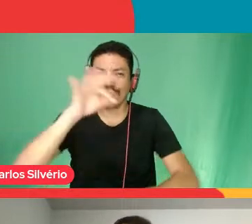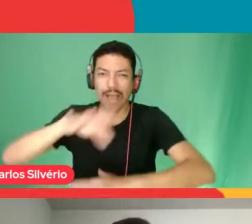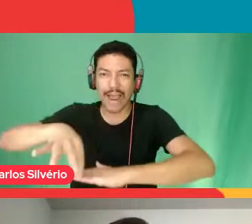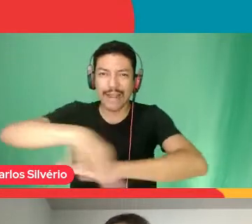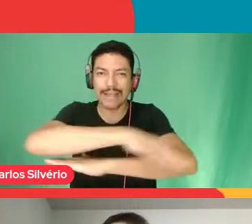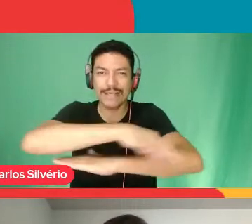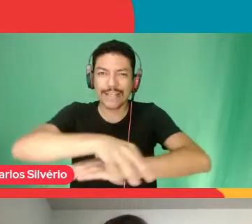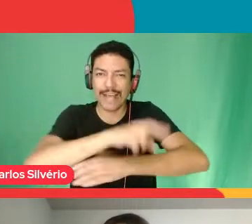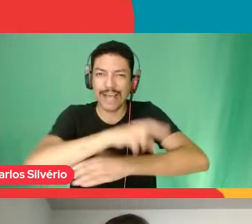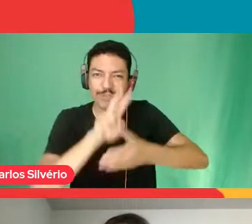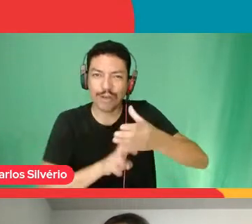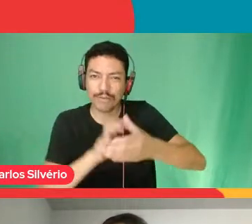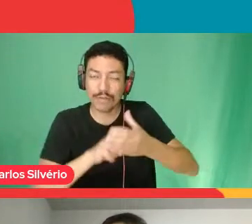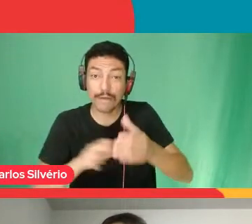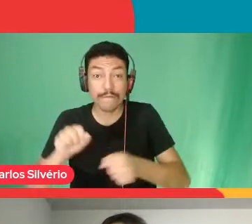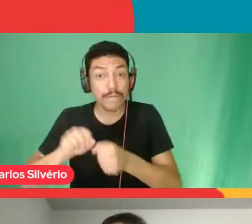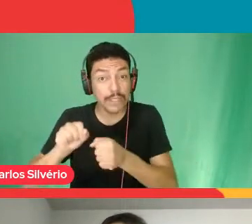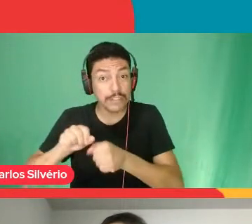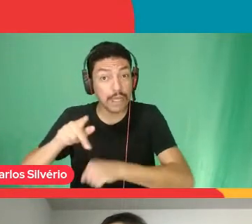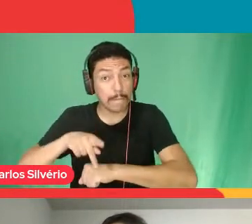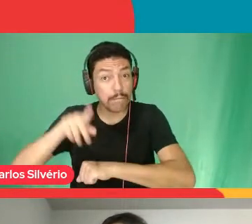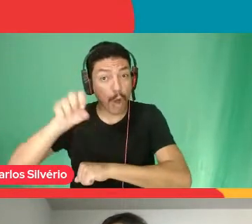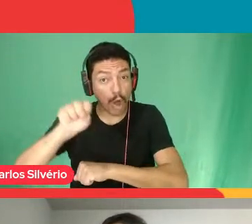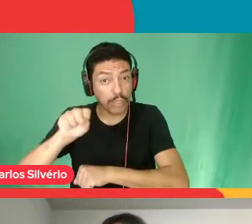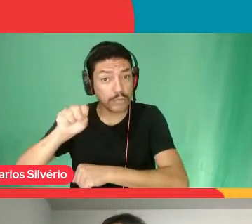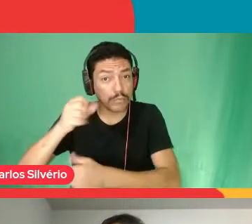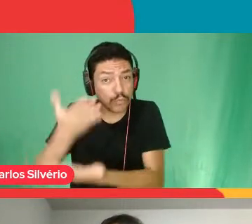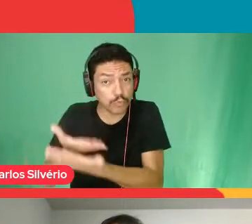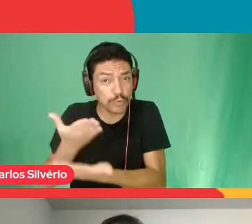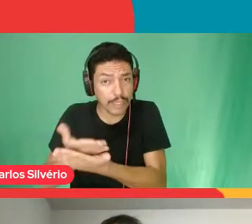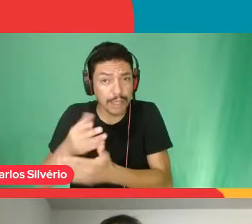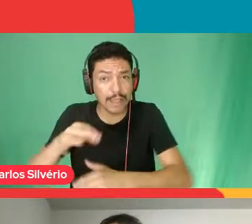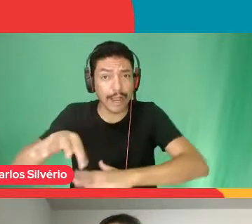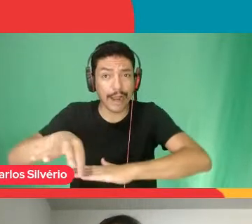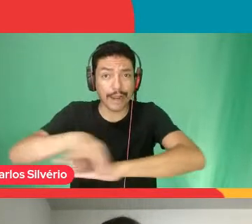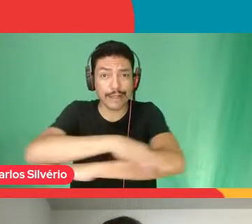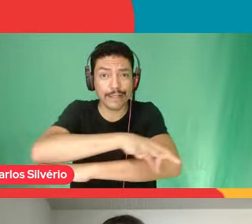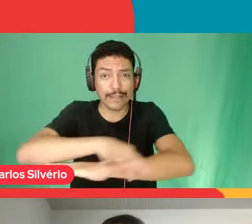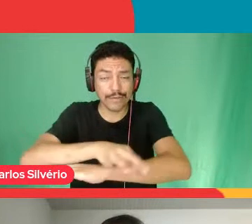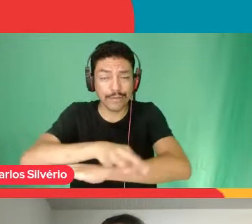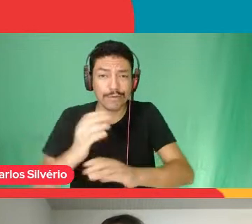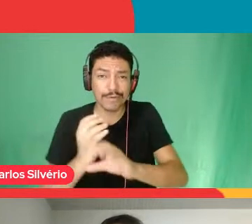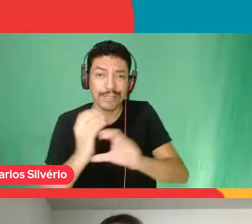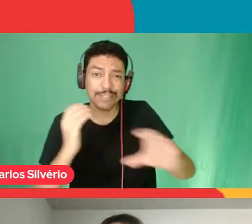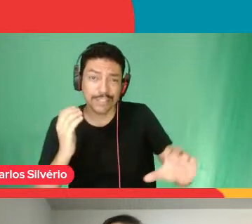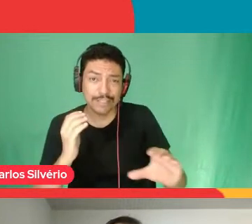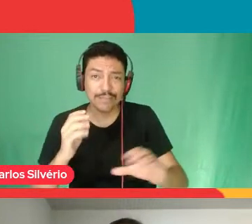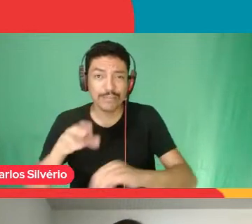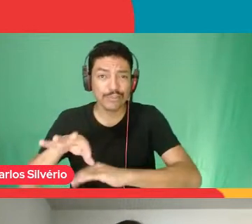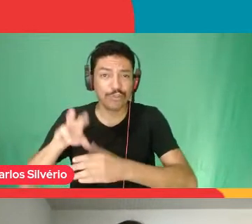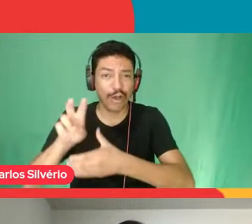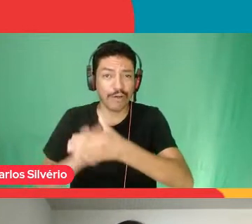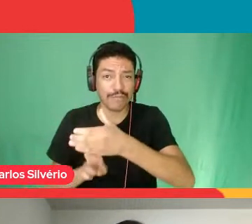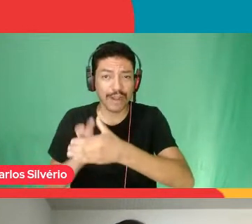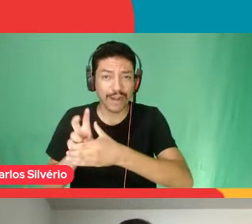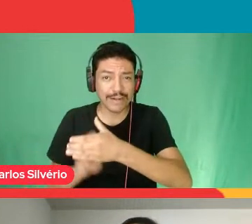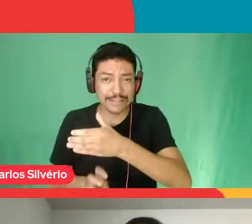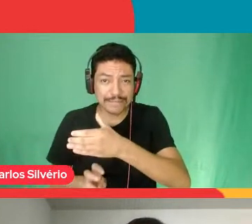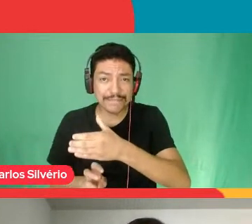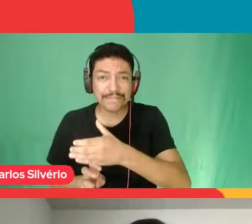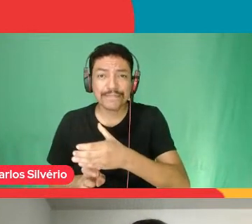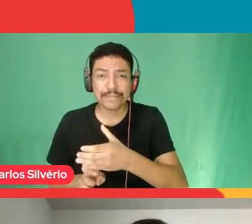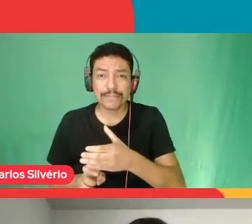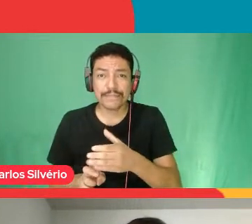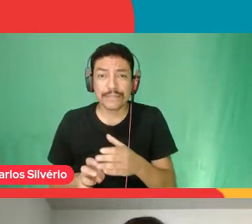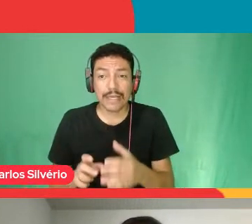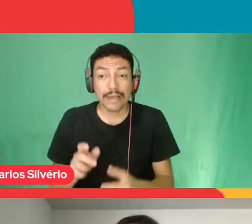fiz especialização, eu consegui fazer especialização na engenharia e arquitetura de software. Mesmo não